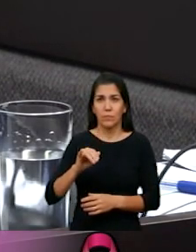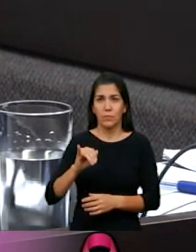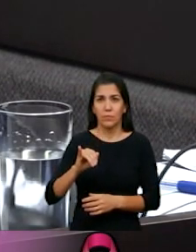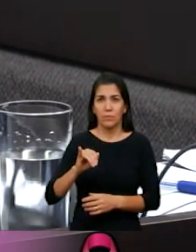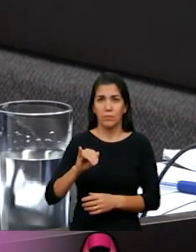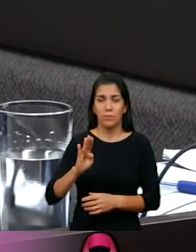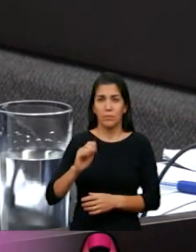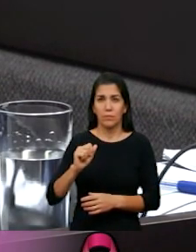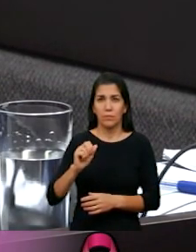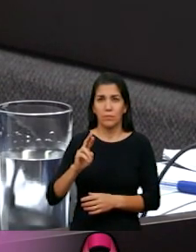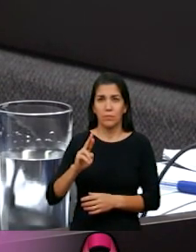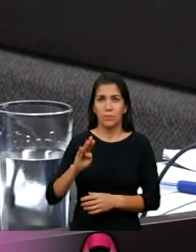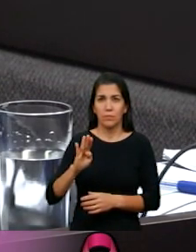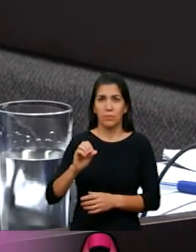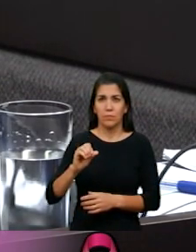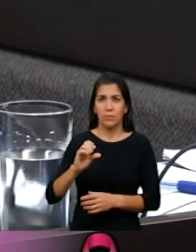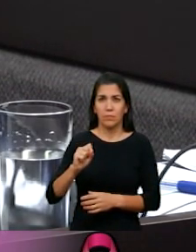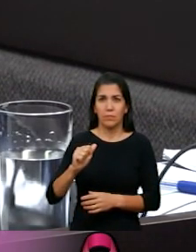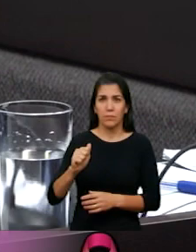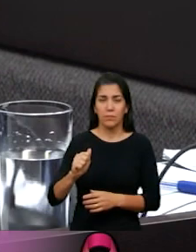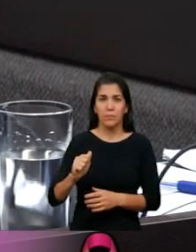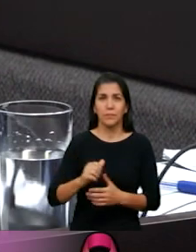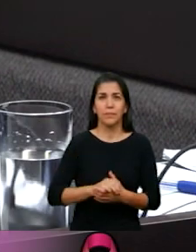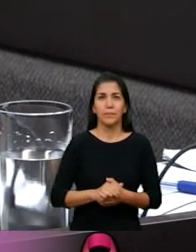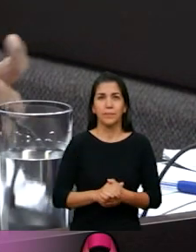trouxe uma